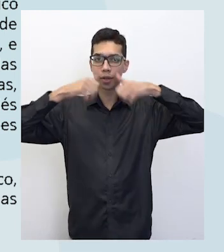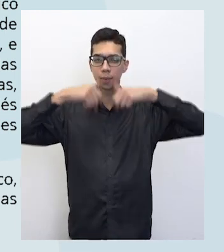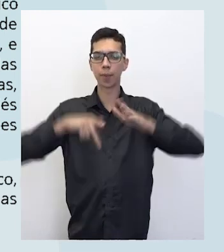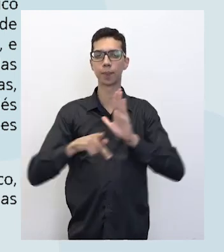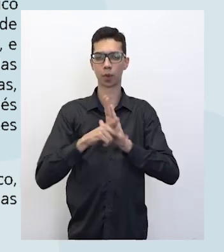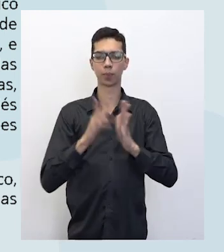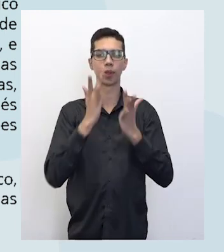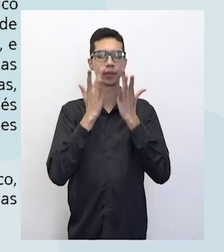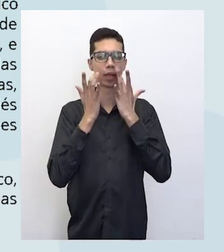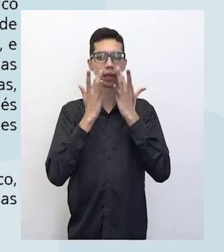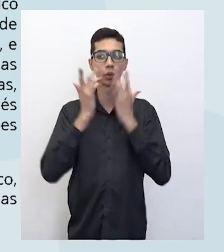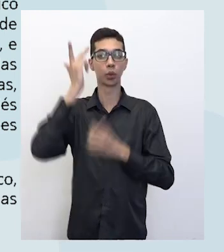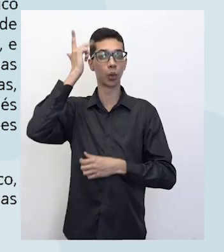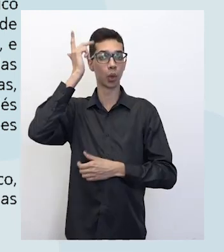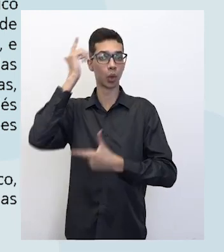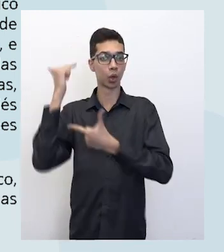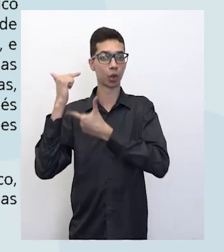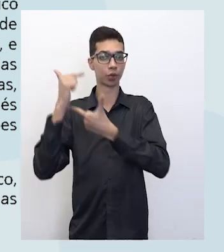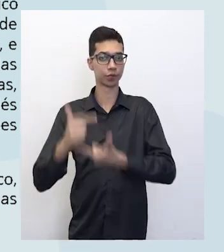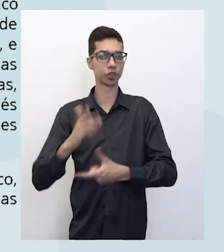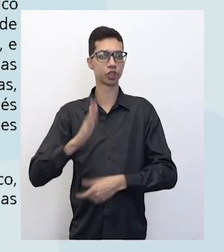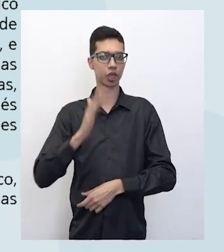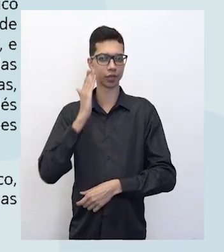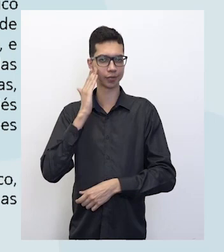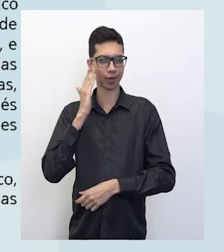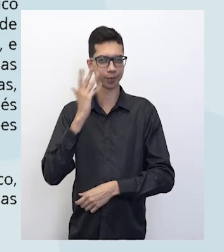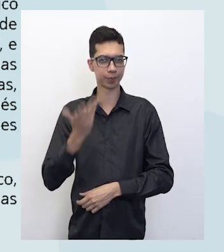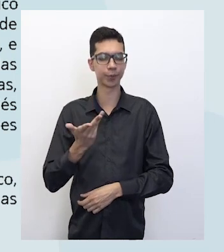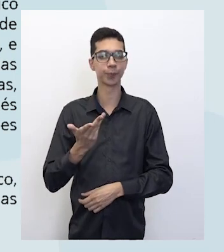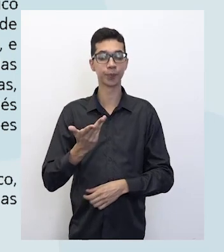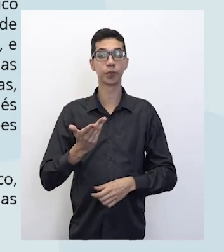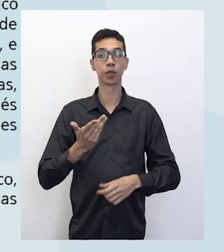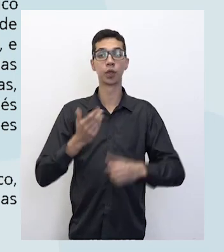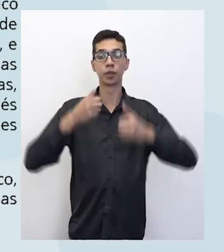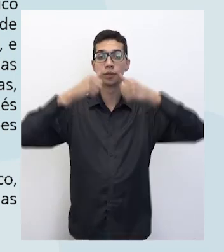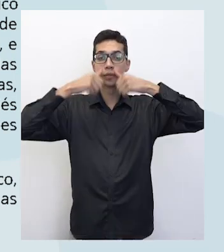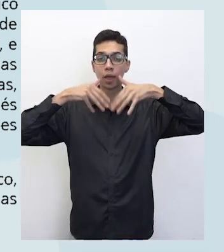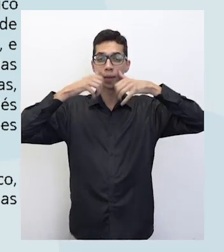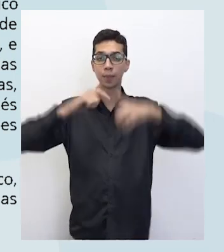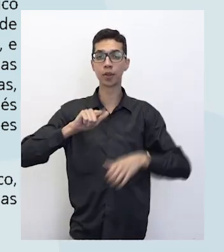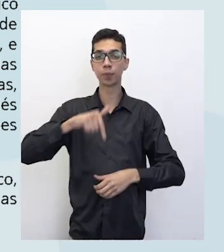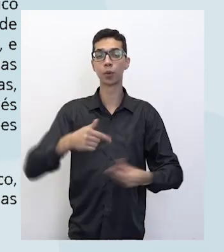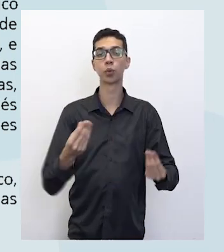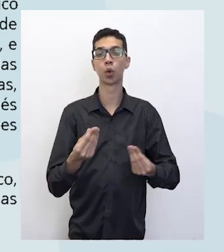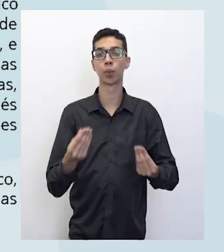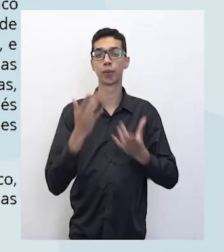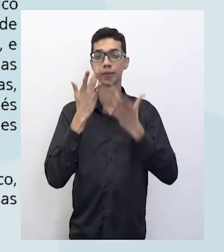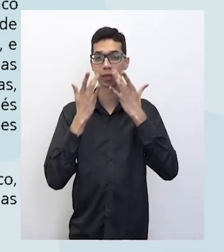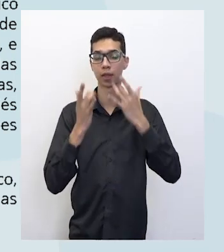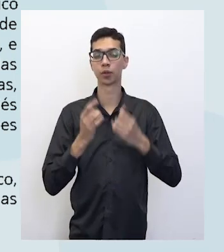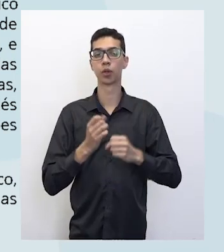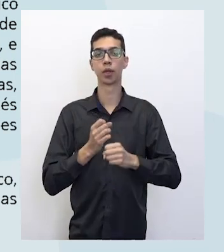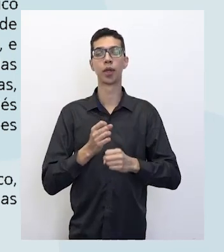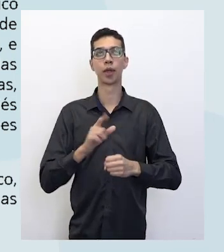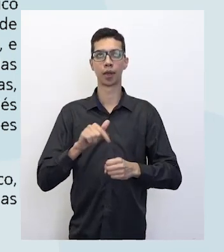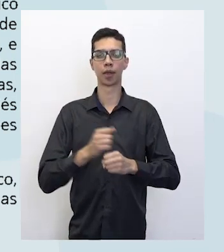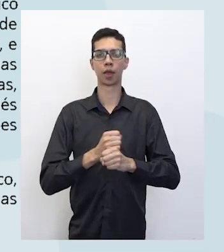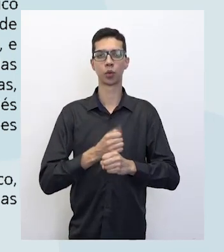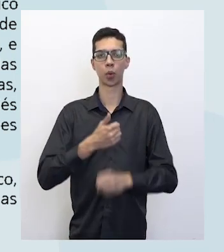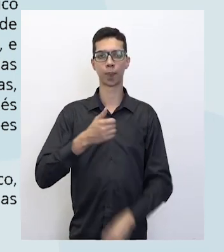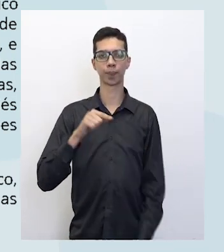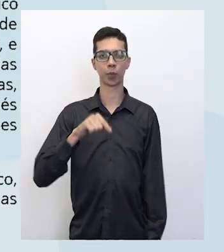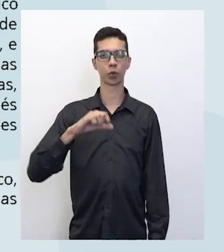teatro convencional, tá? O teatro pós-dramático, ele vem, então, como, a partir da década de 80, como uma